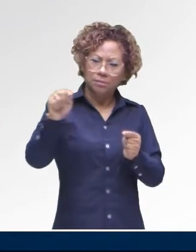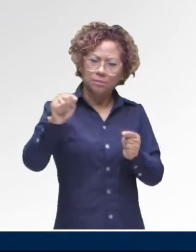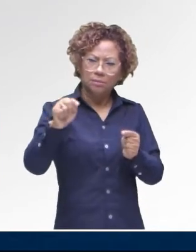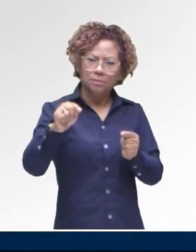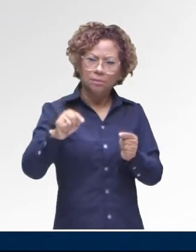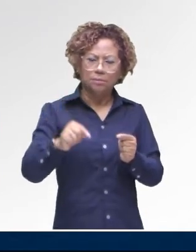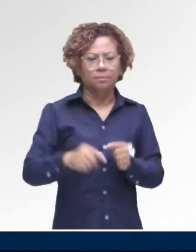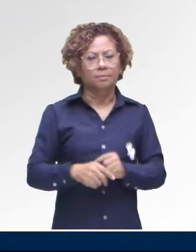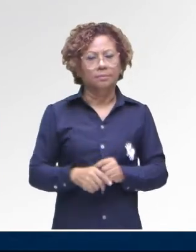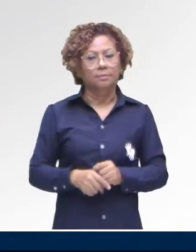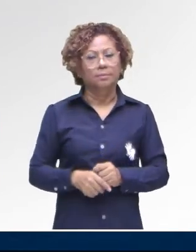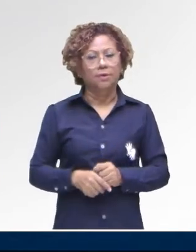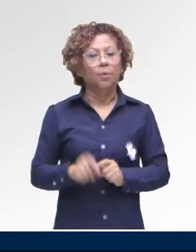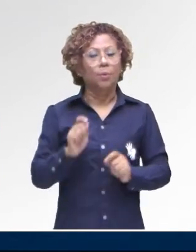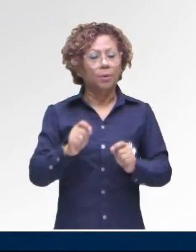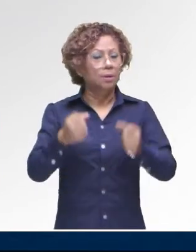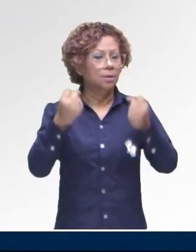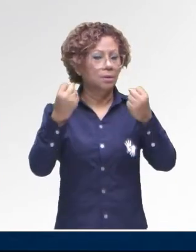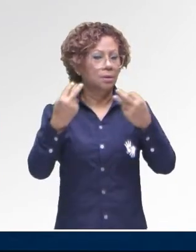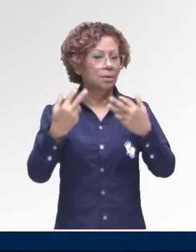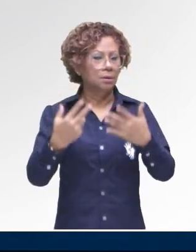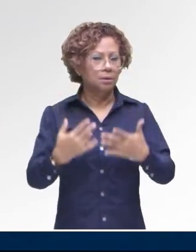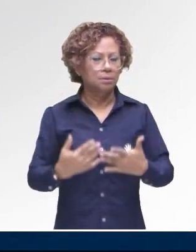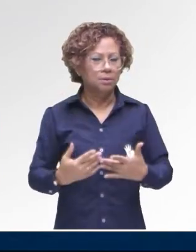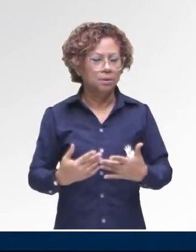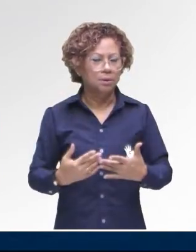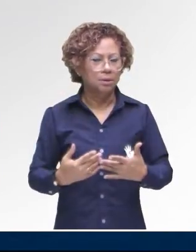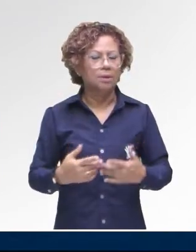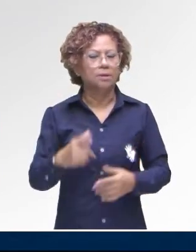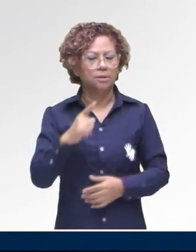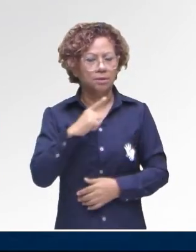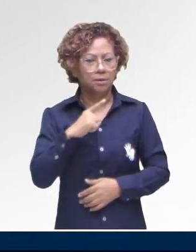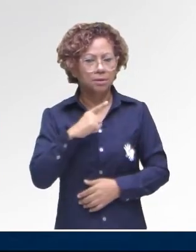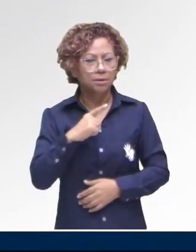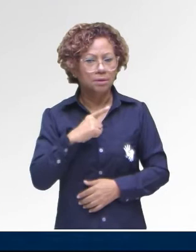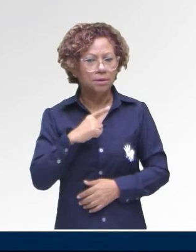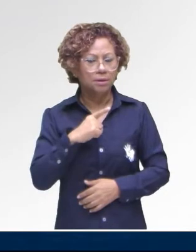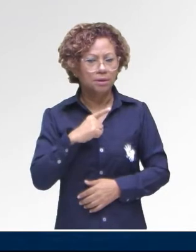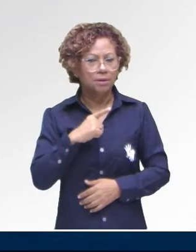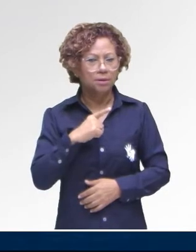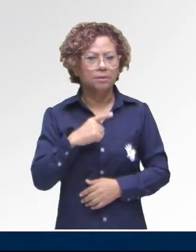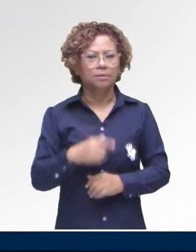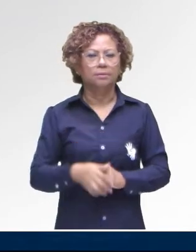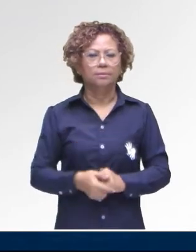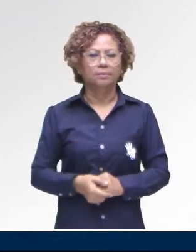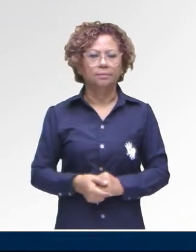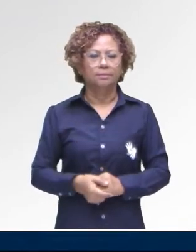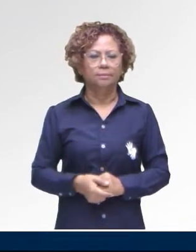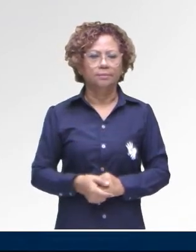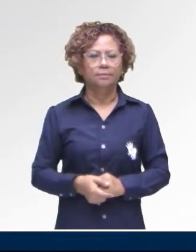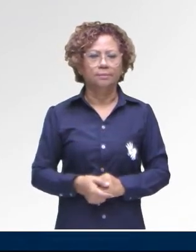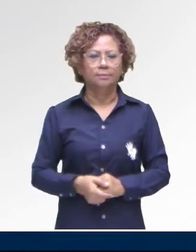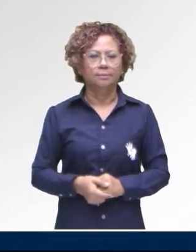Nós vimos, né, que nós temos a